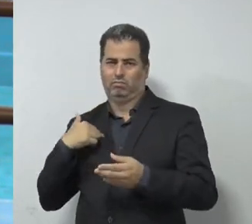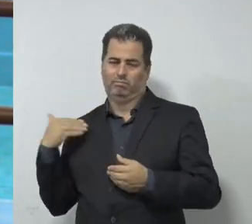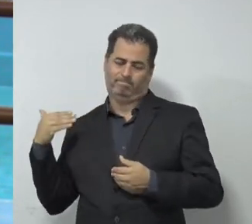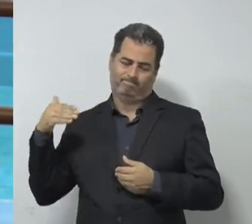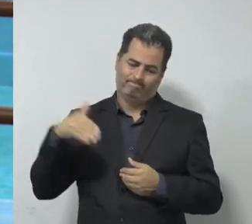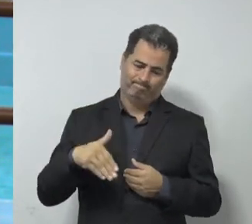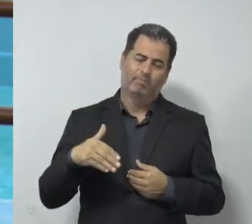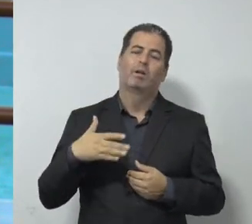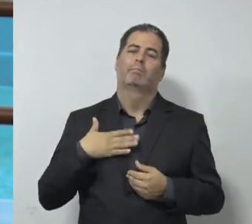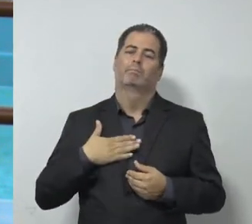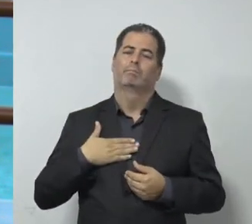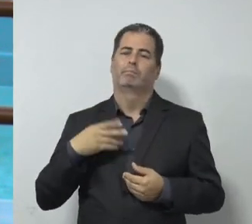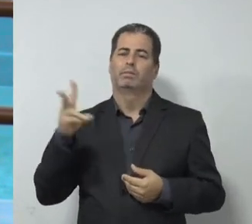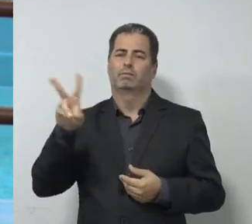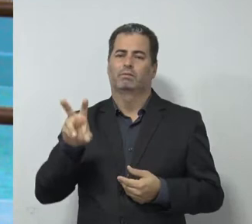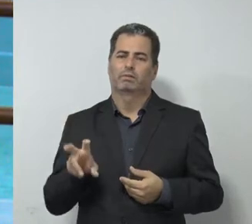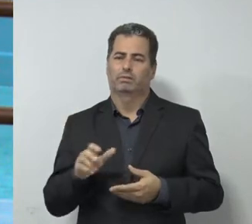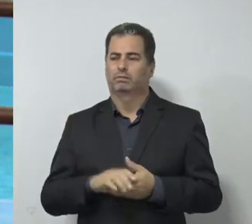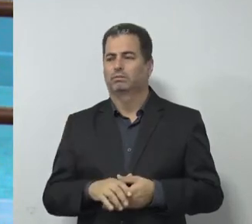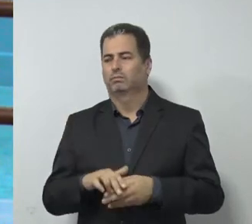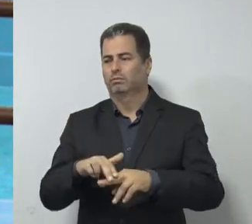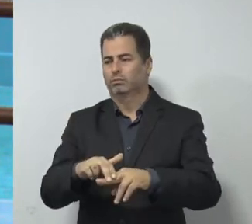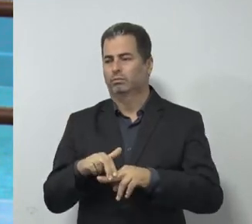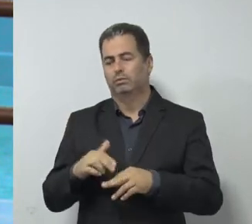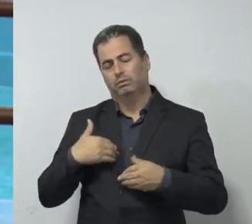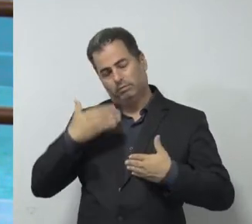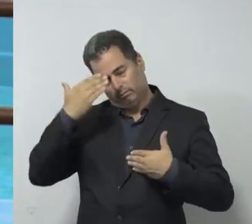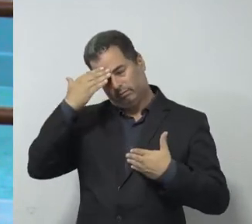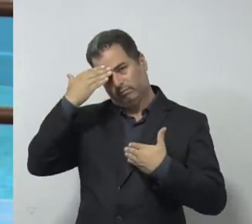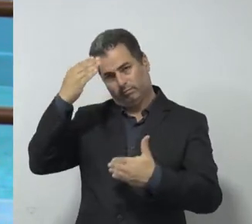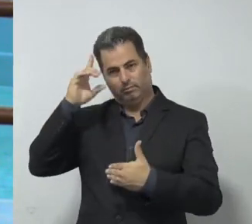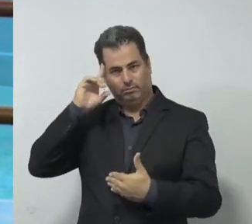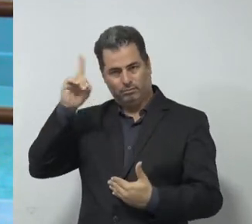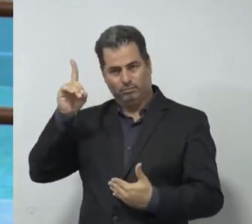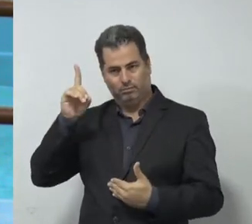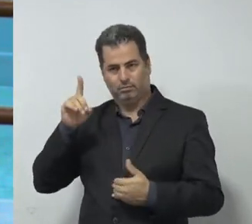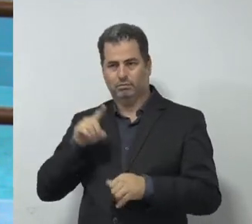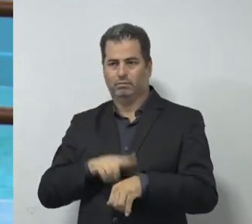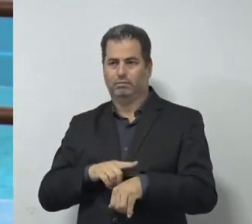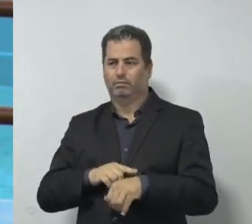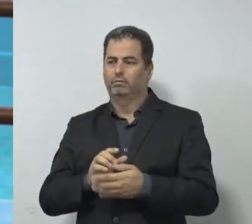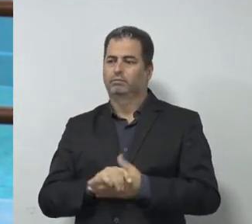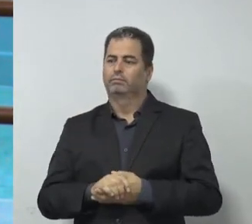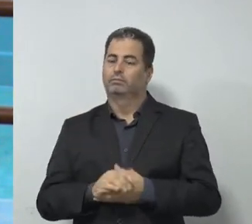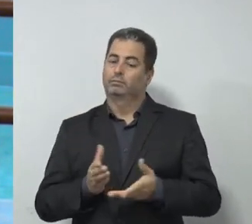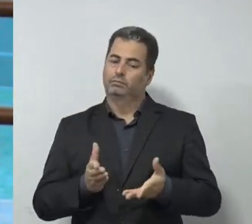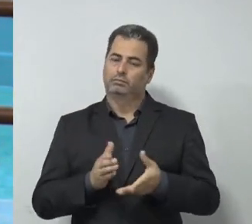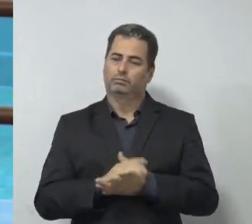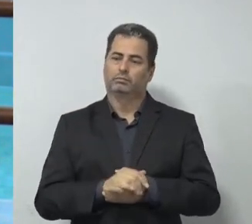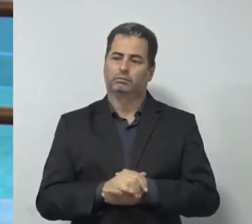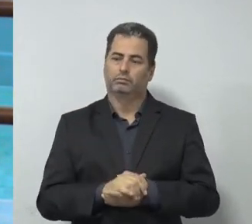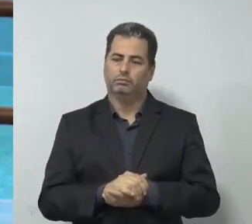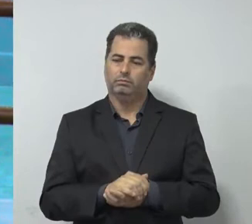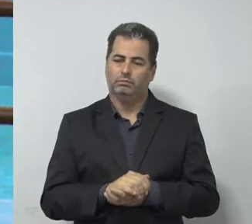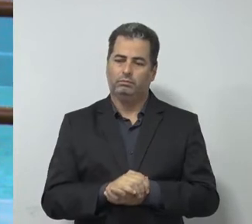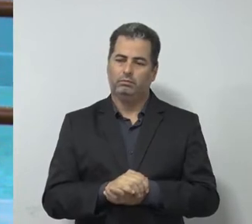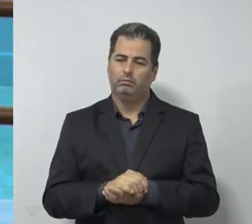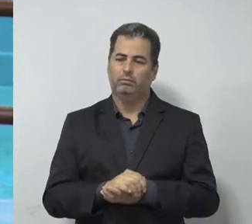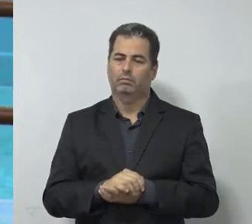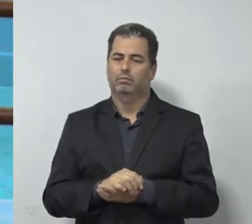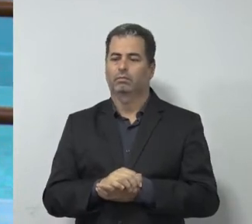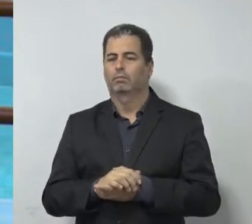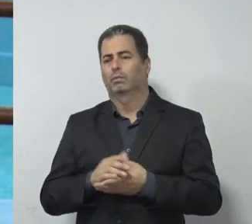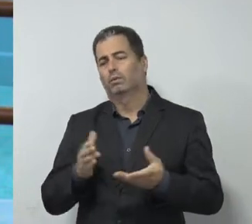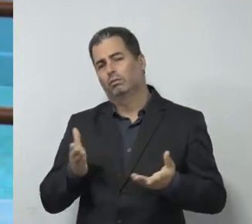minha vez chegasse. E por isso eu sou muito grata a Deus por esse momento. Eu externo aqui a